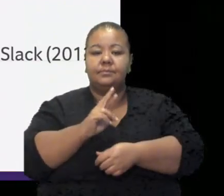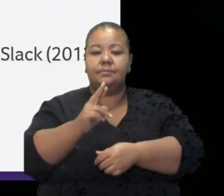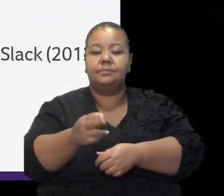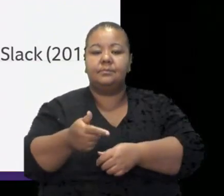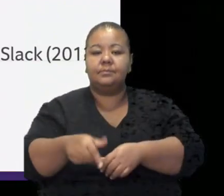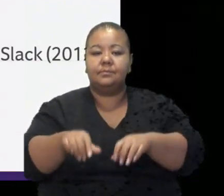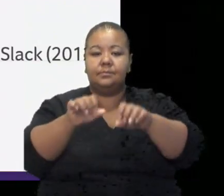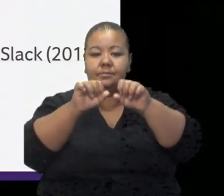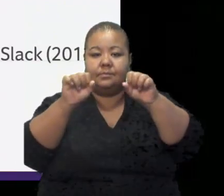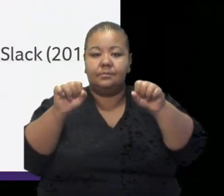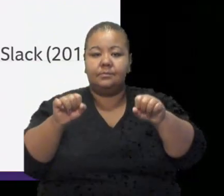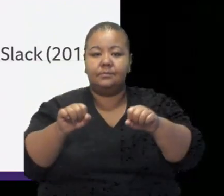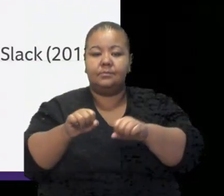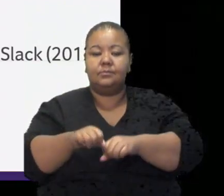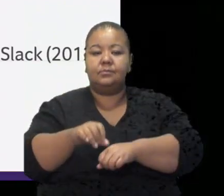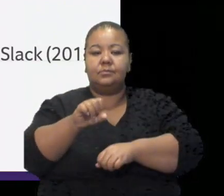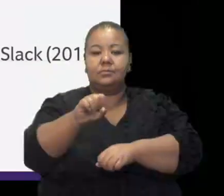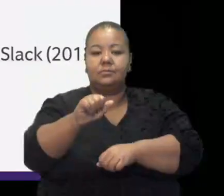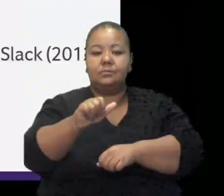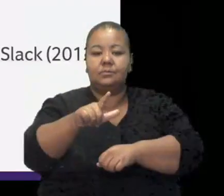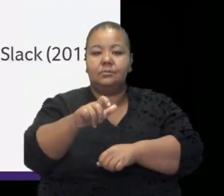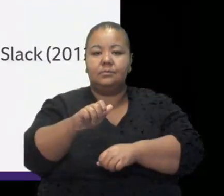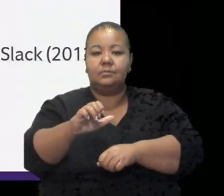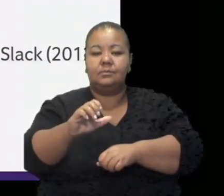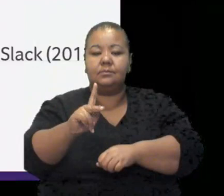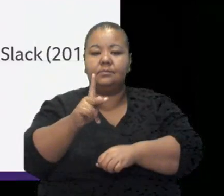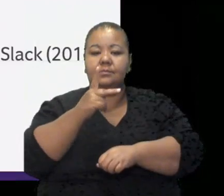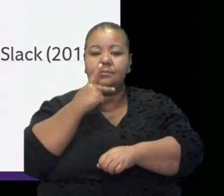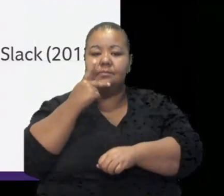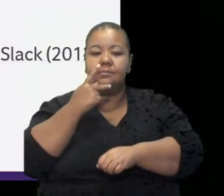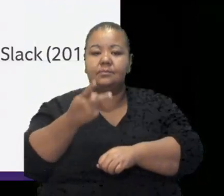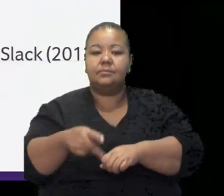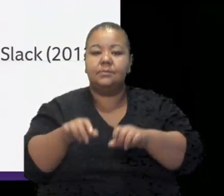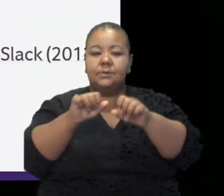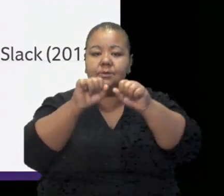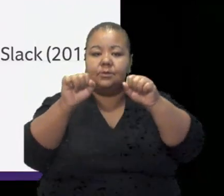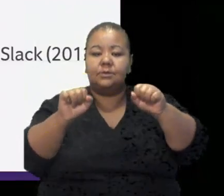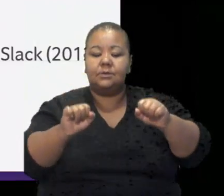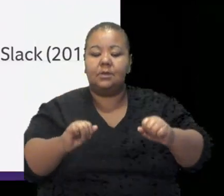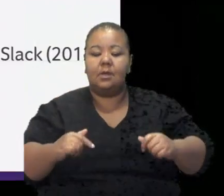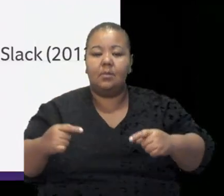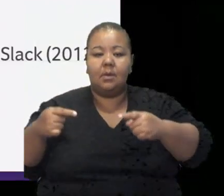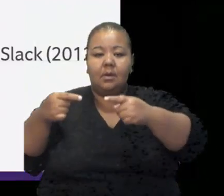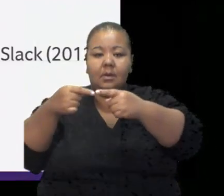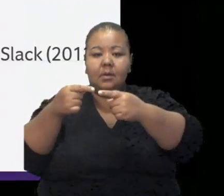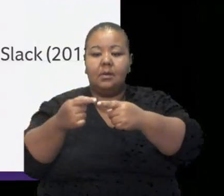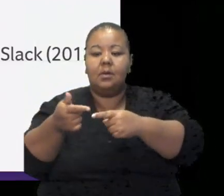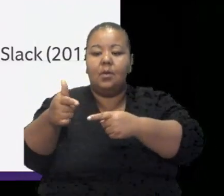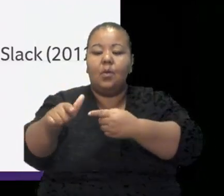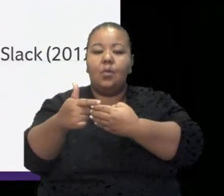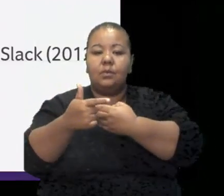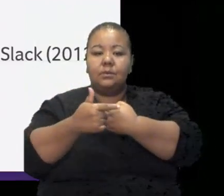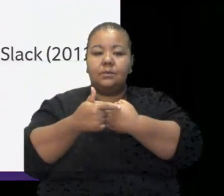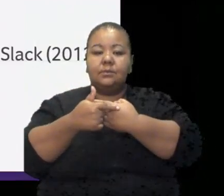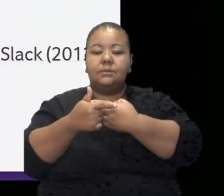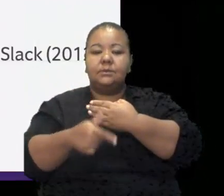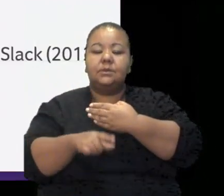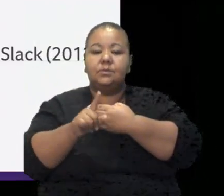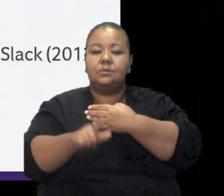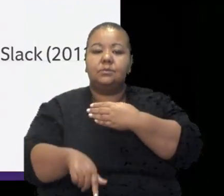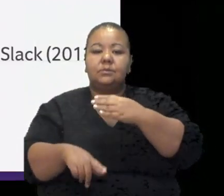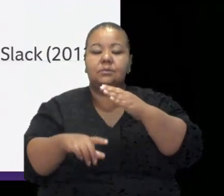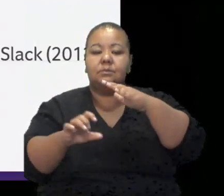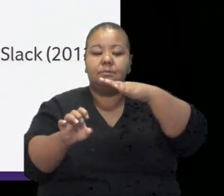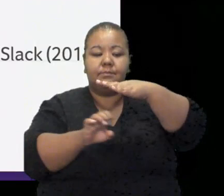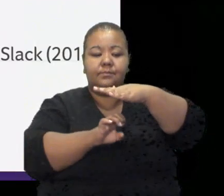sistema como um todo. O Slack diz que o sistema de produção interage com as outras funções da organização, sofrendo